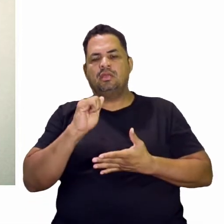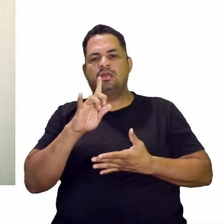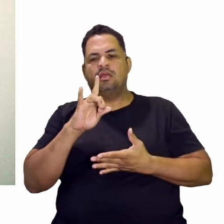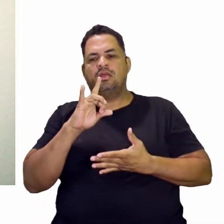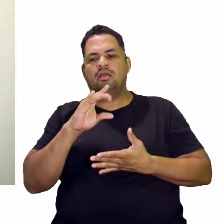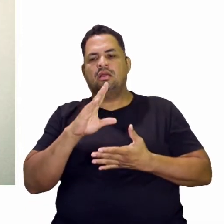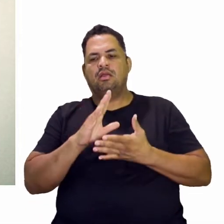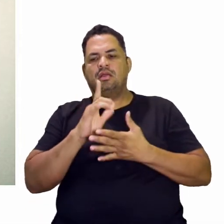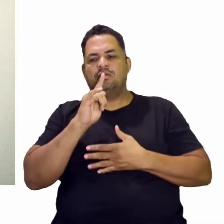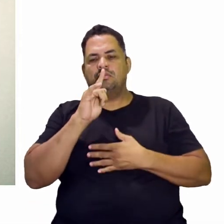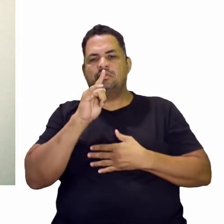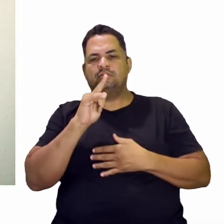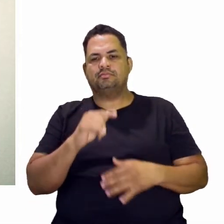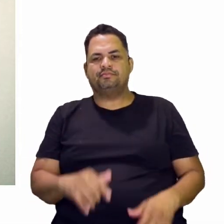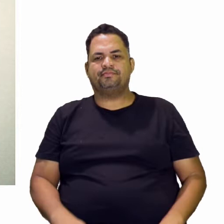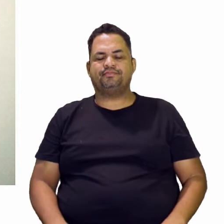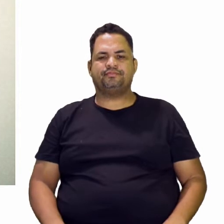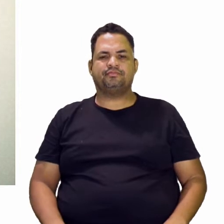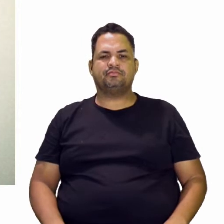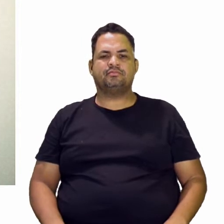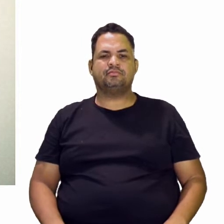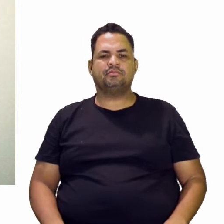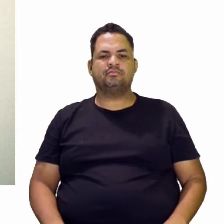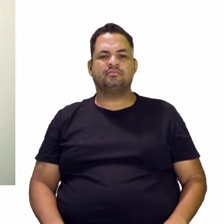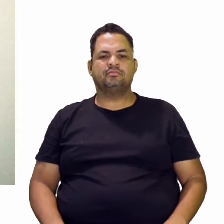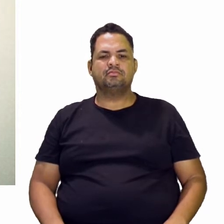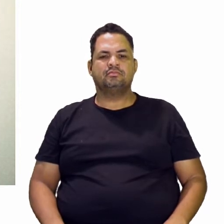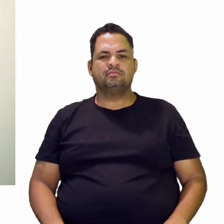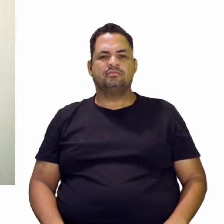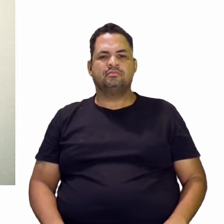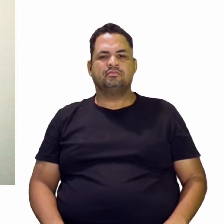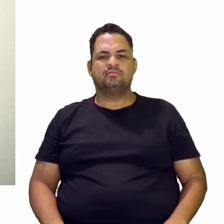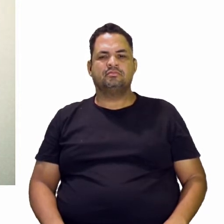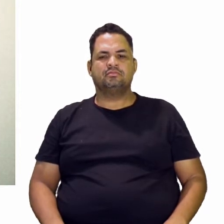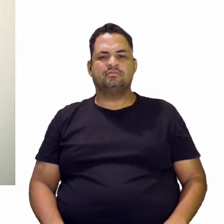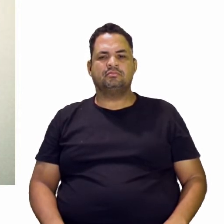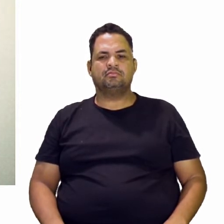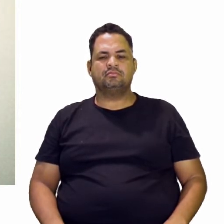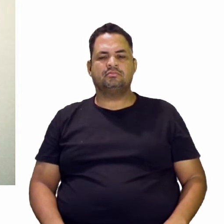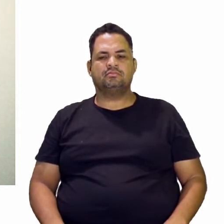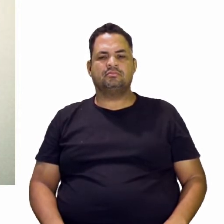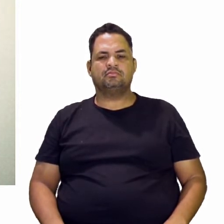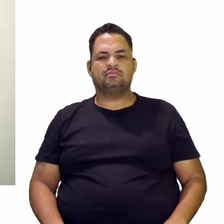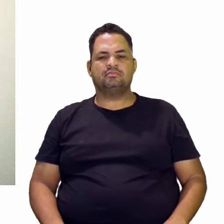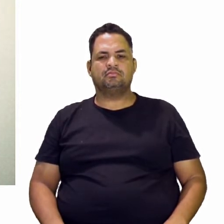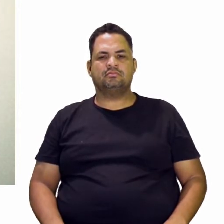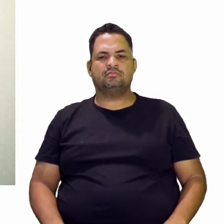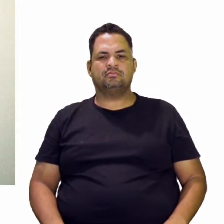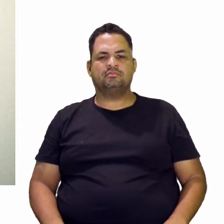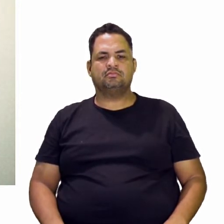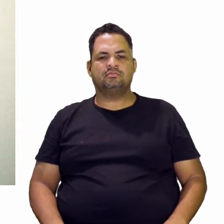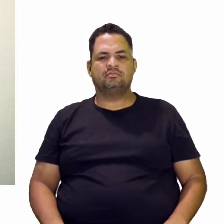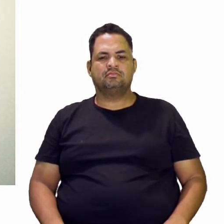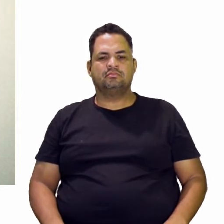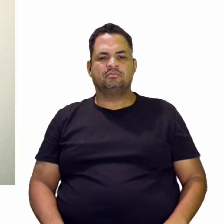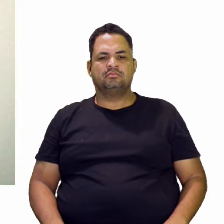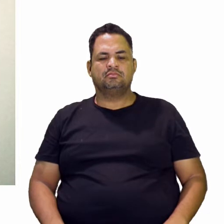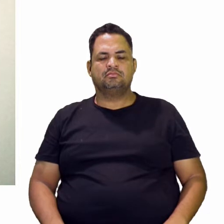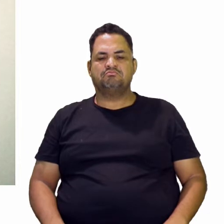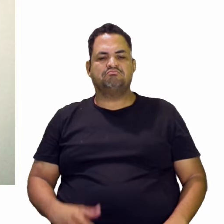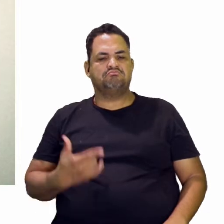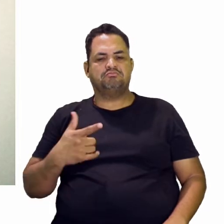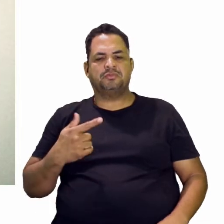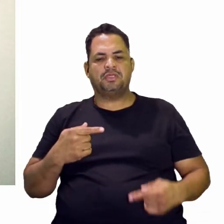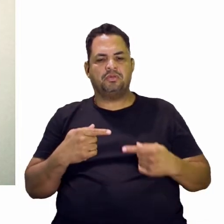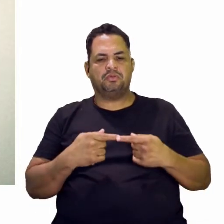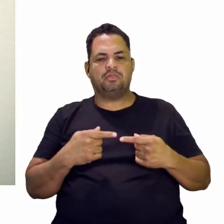com a água. Então, a hidrofóbica ficou fácil, né? Ok? Sem essa